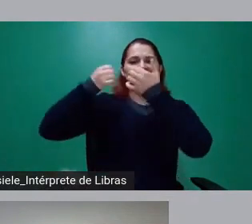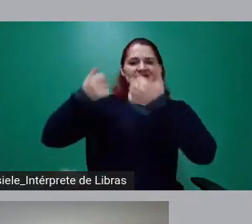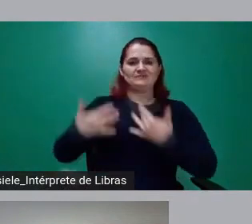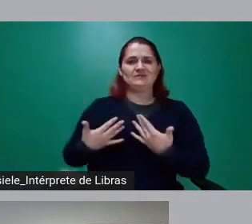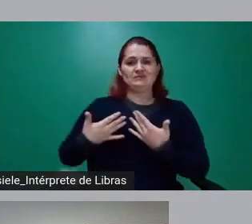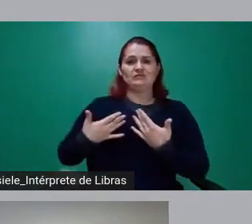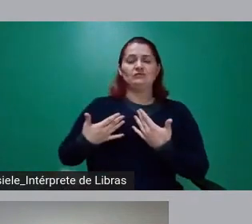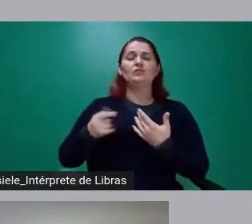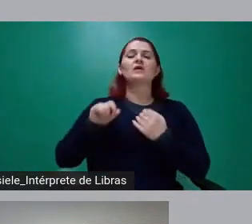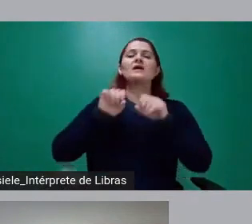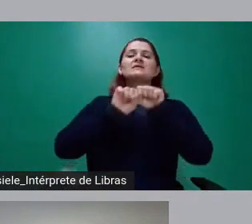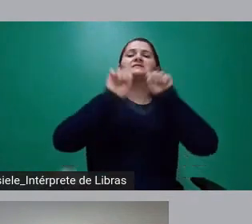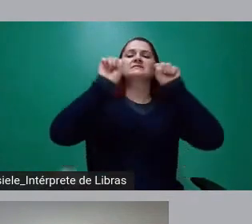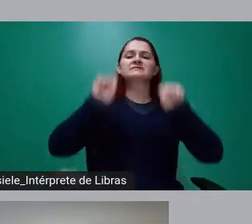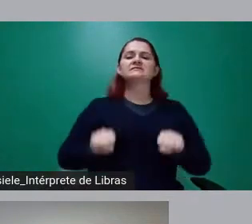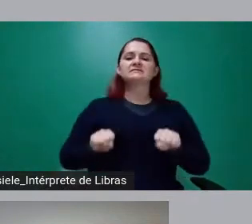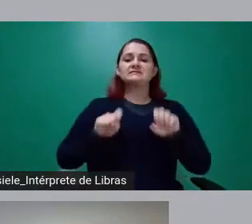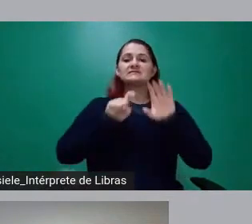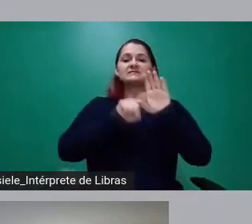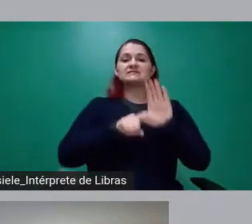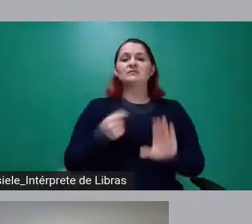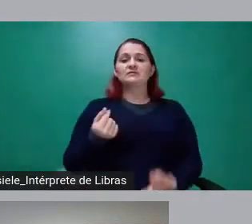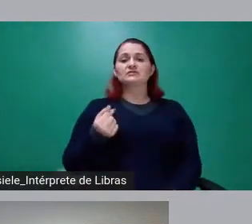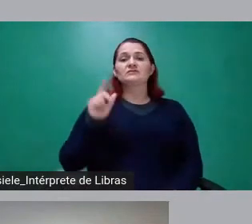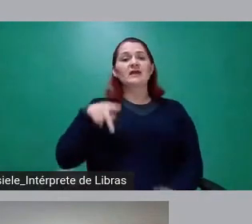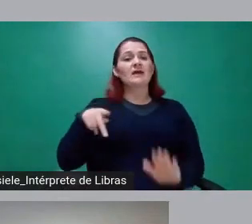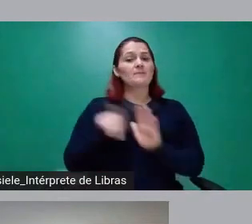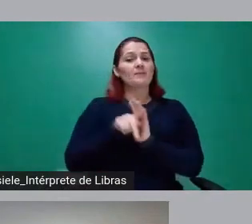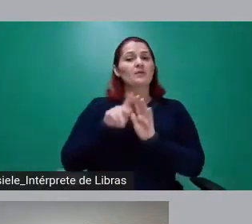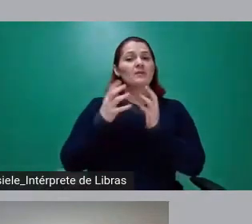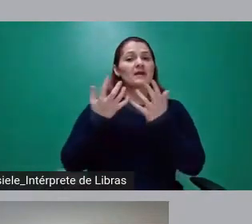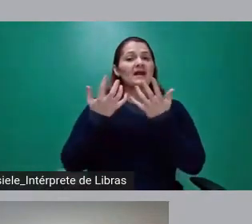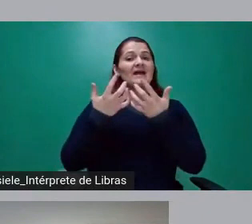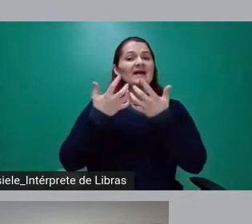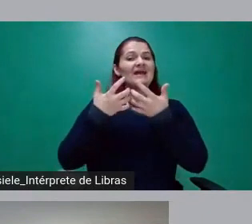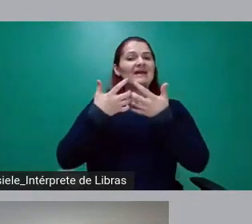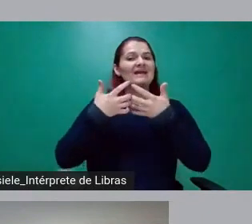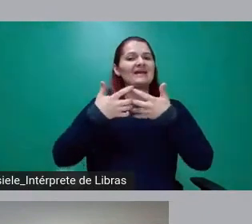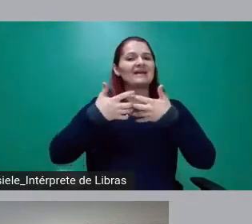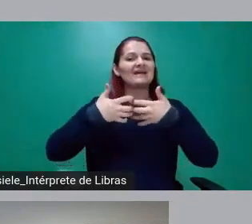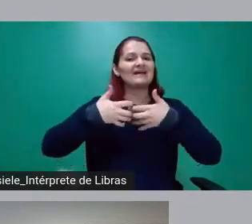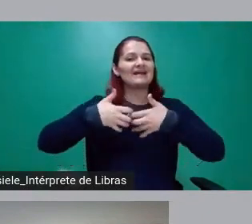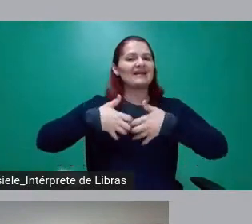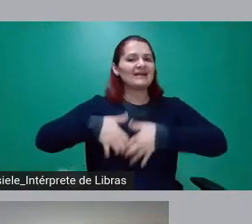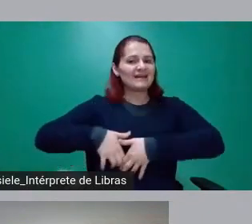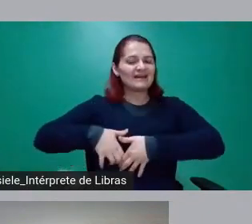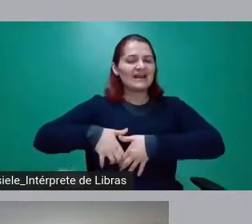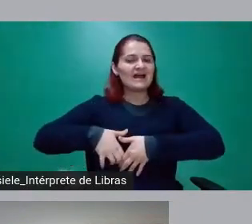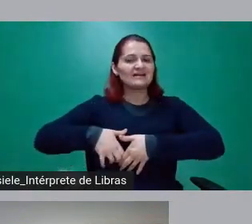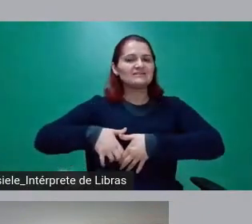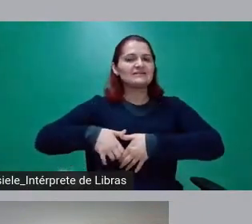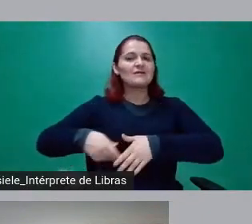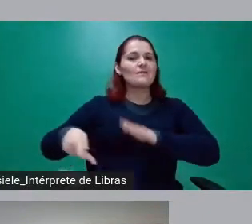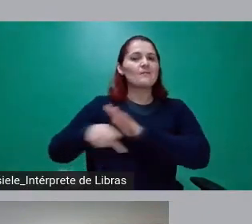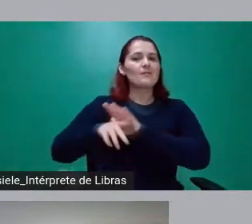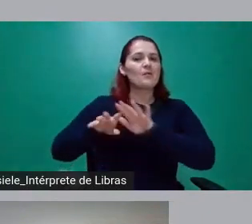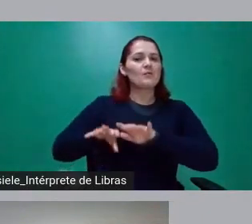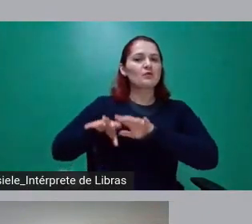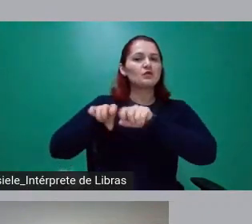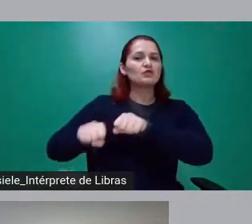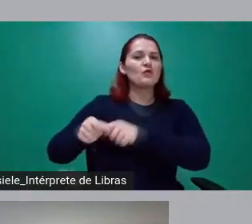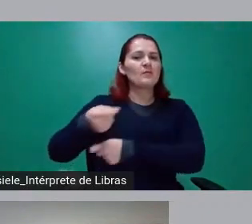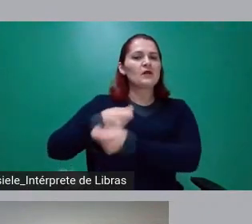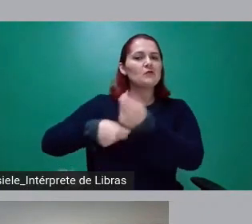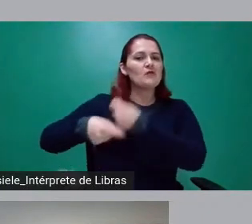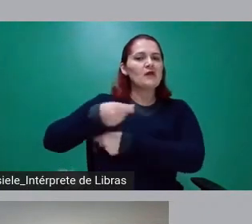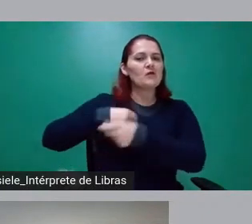sistema da dívida é a engrenagem que possibilita o domínio econômico do setor financeiro nos